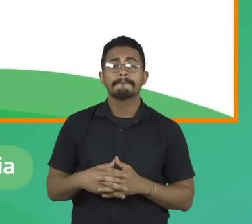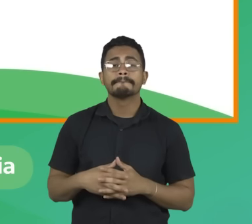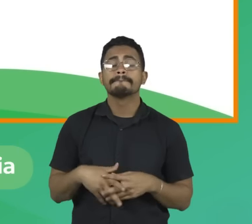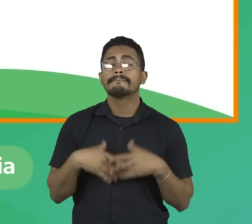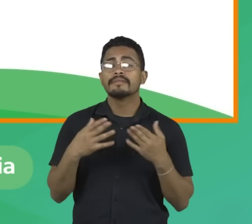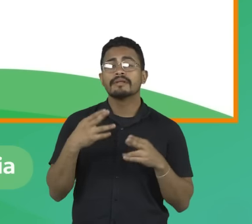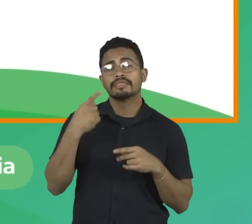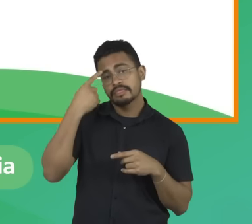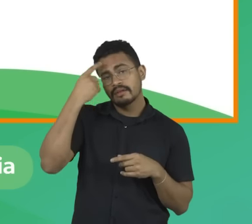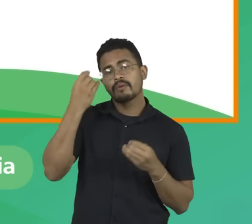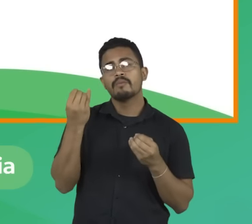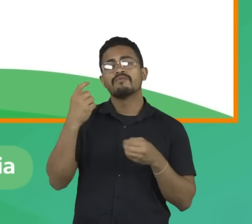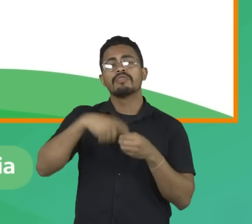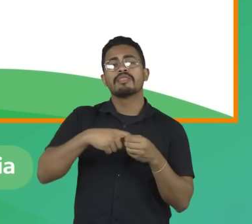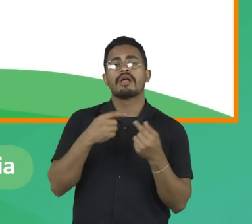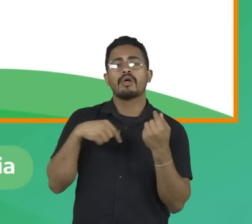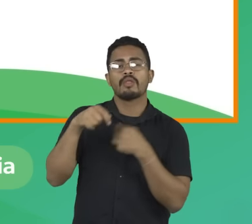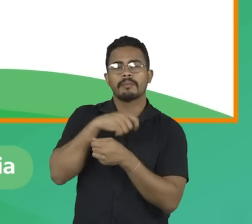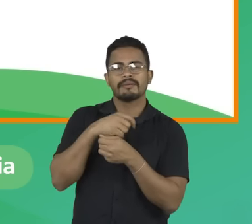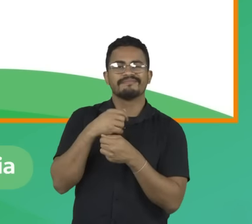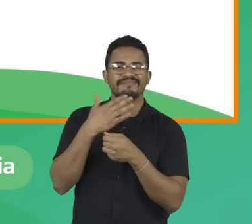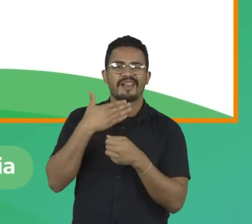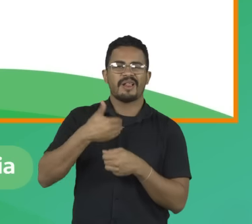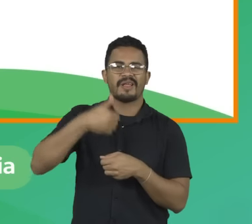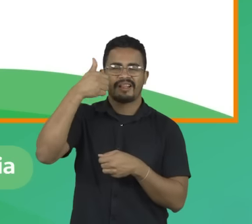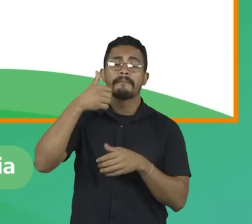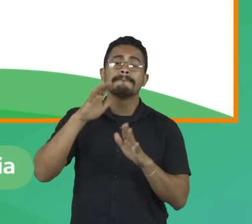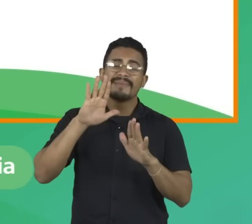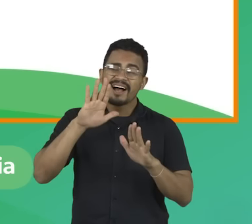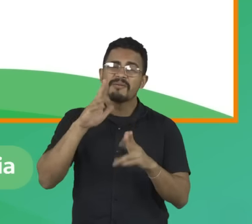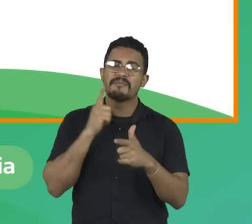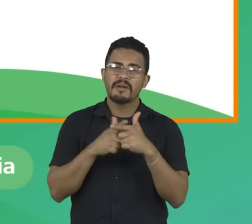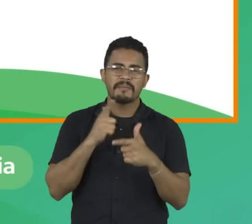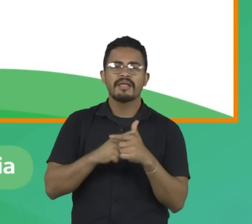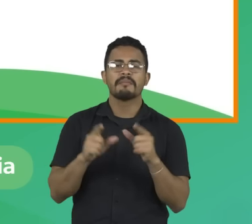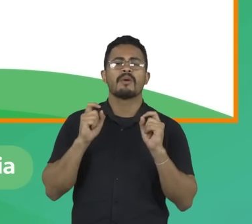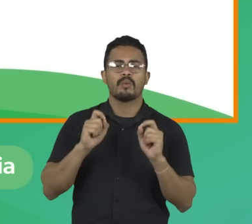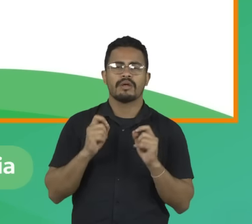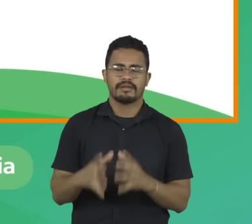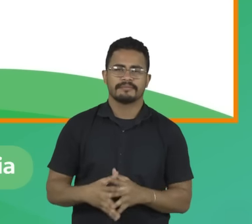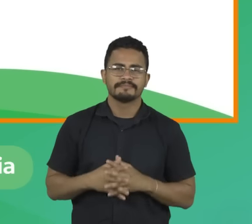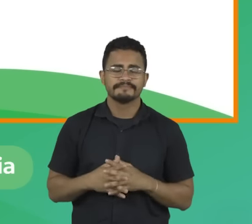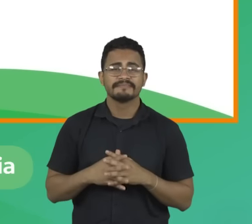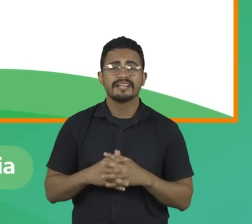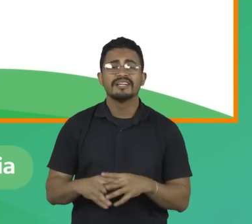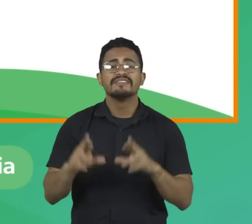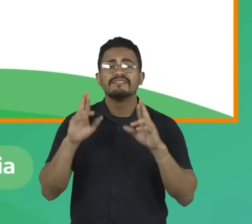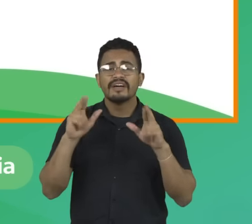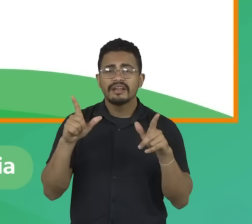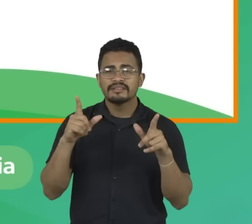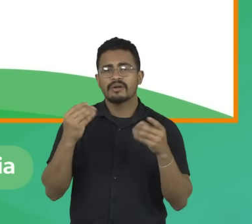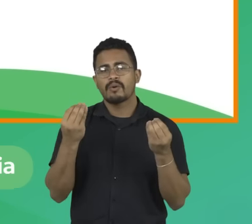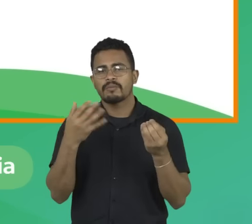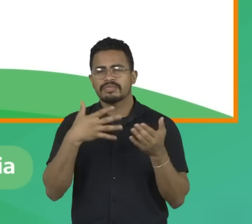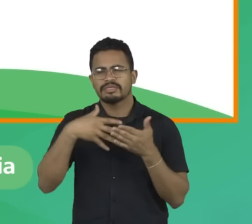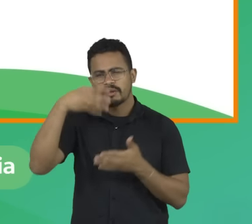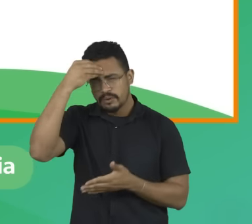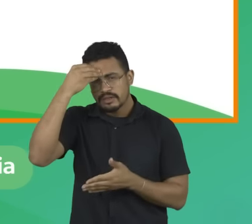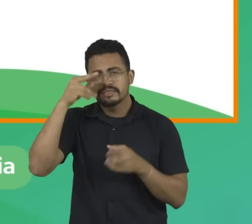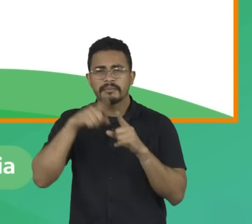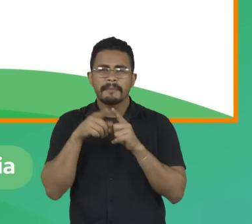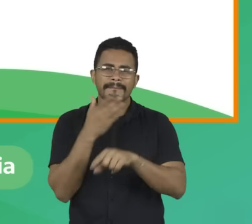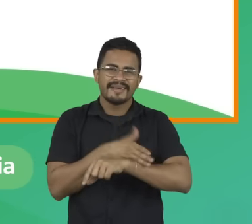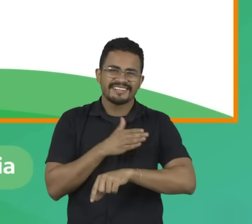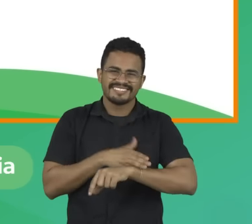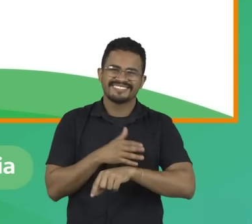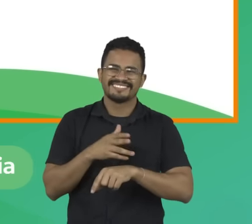reerguer a economia e melhorar sua visibilidade. O problema é que a diferença entre a teoria e a prática é um abismo